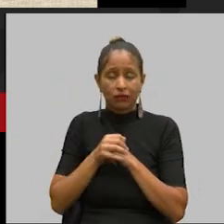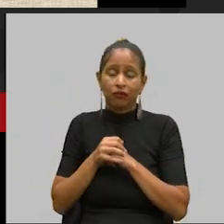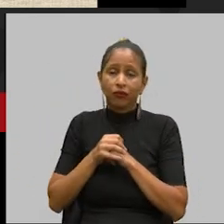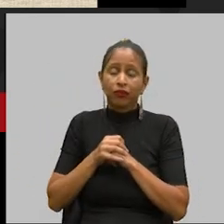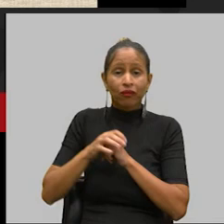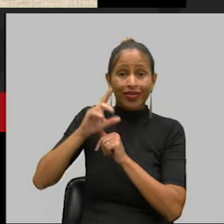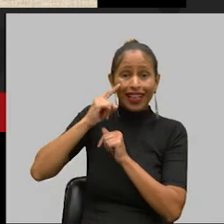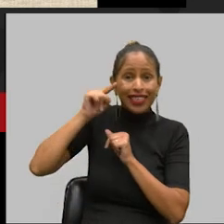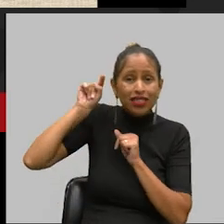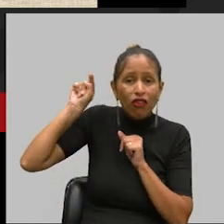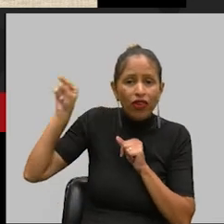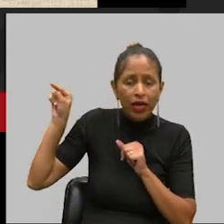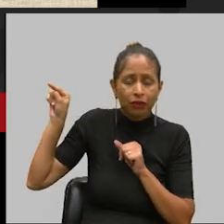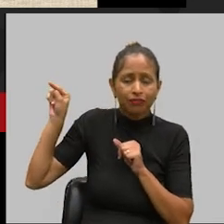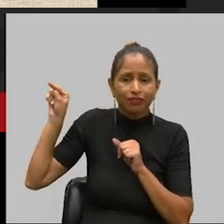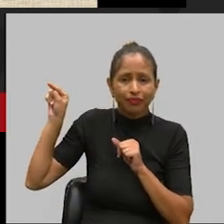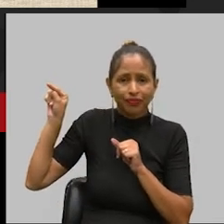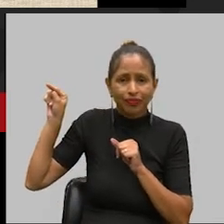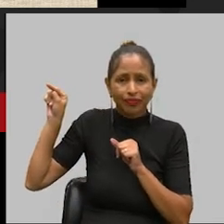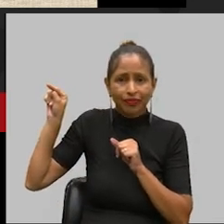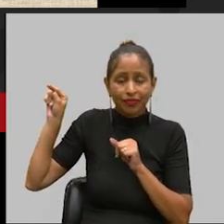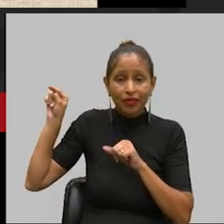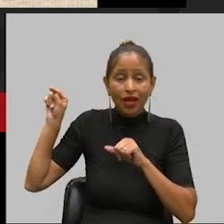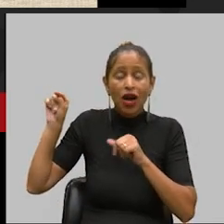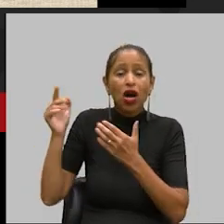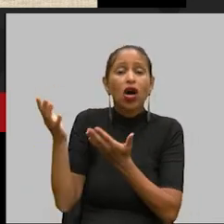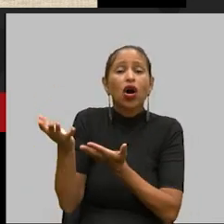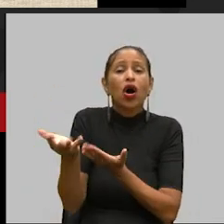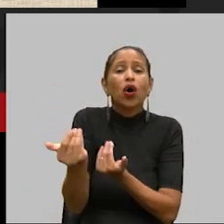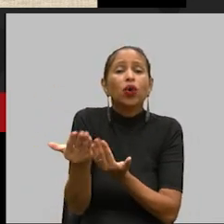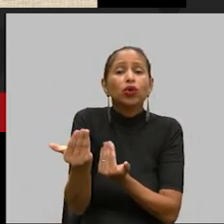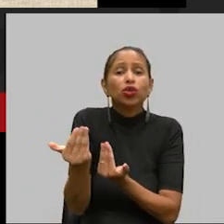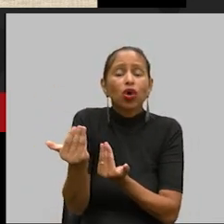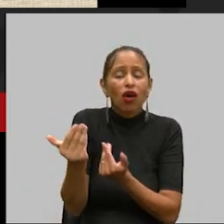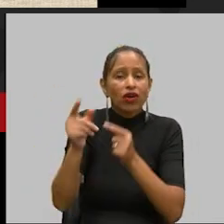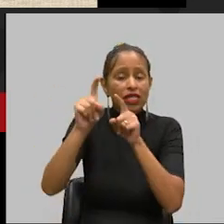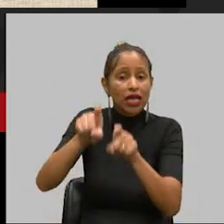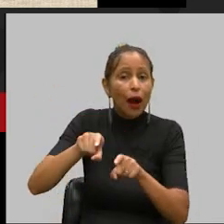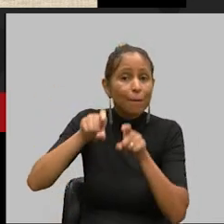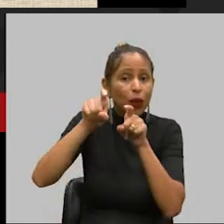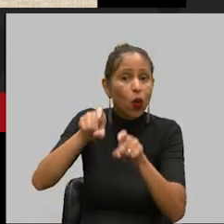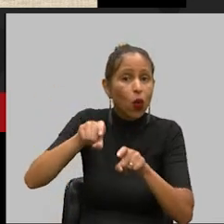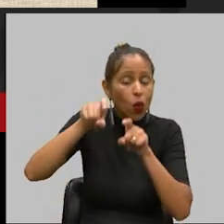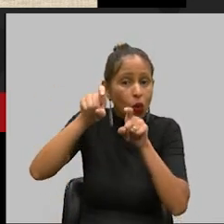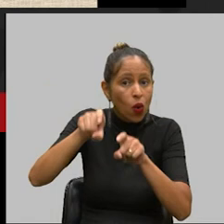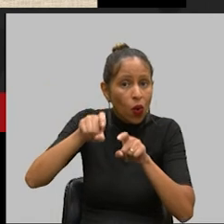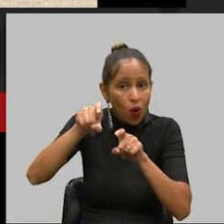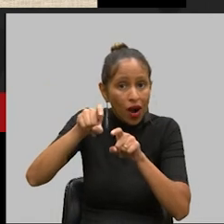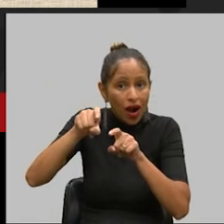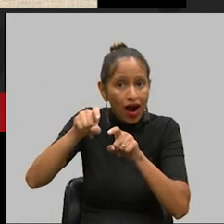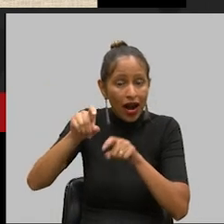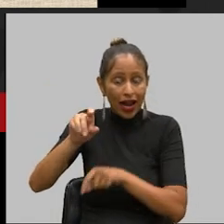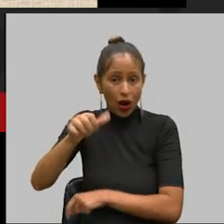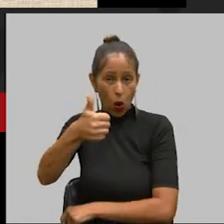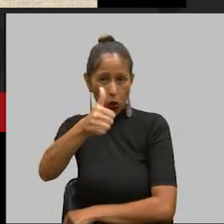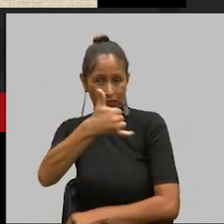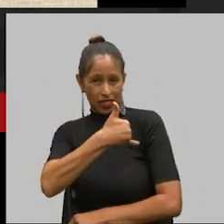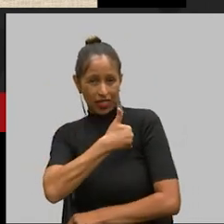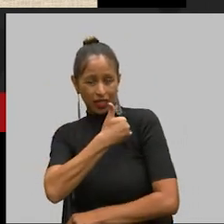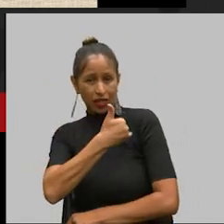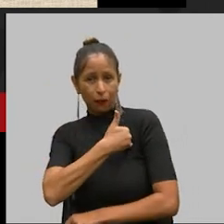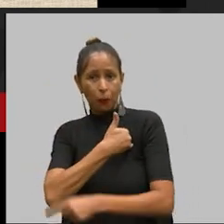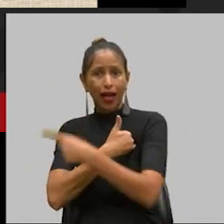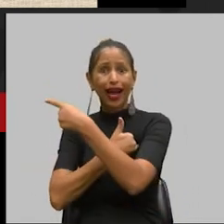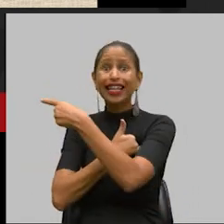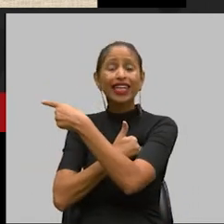verão que a os jovens do campo a partir de 11 anos Eles não estão